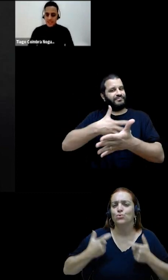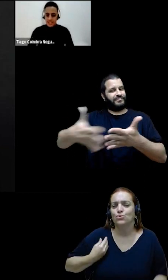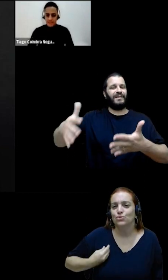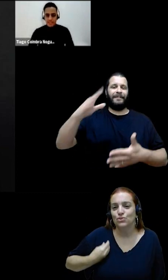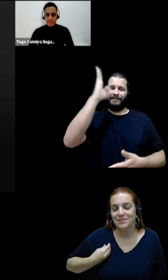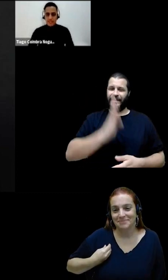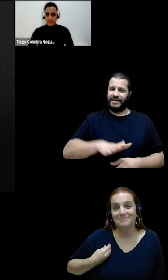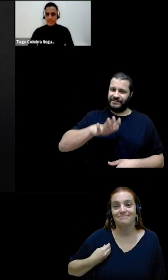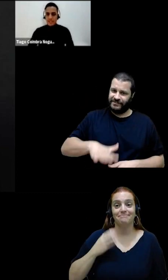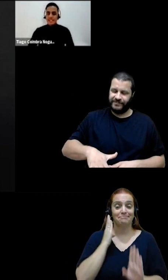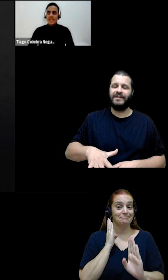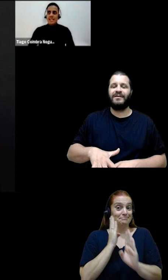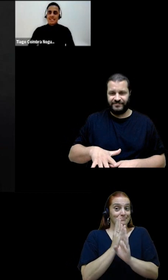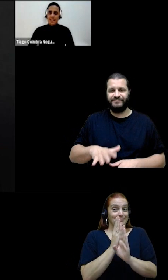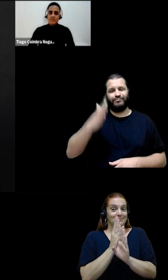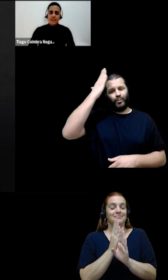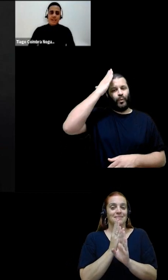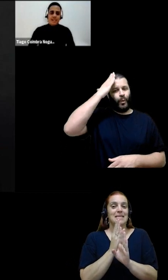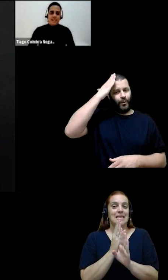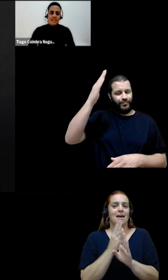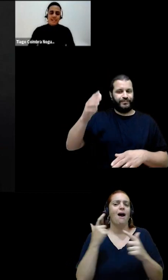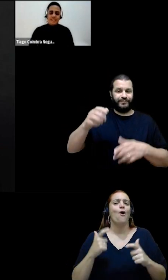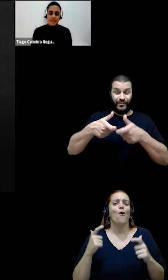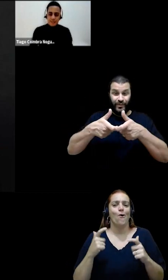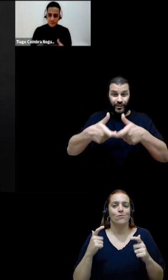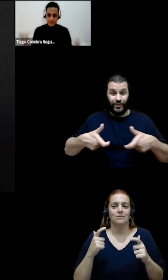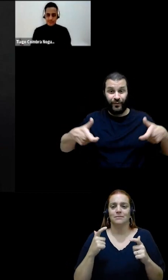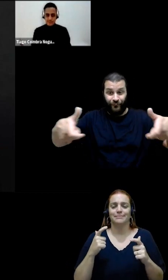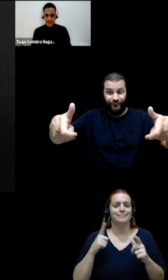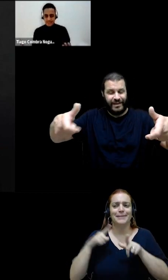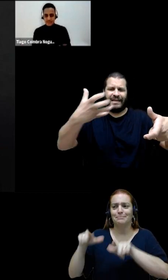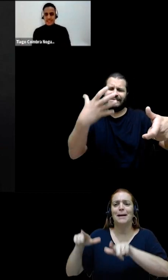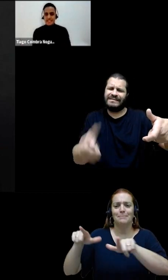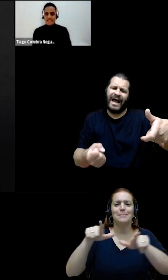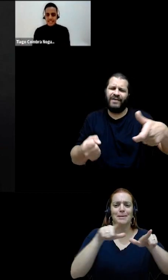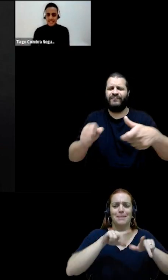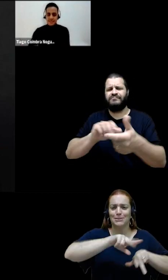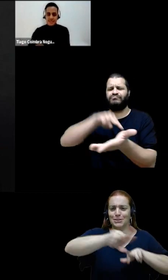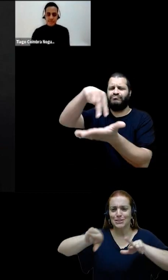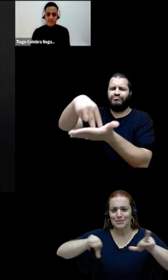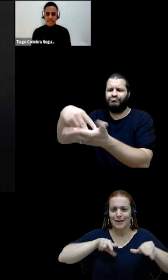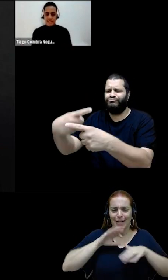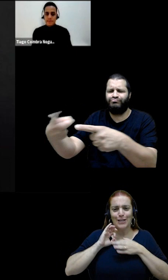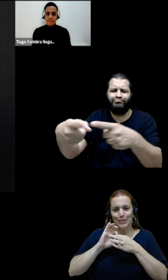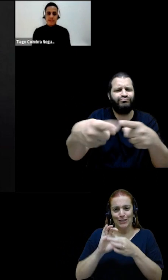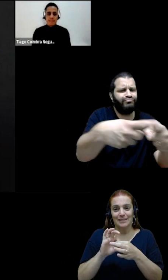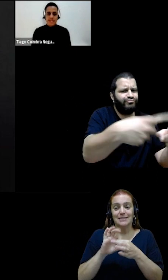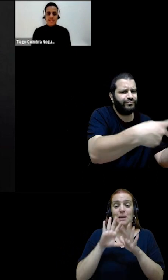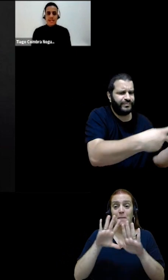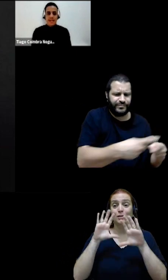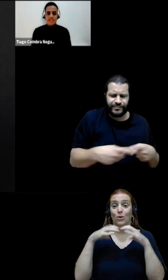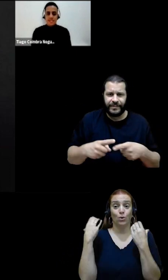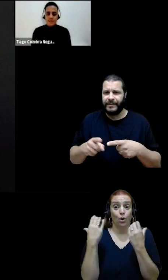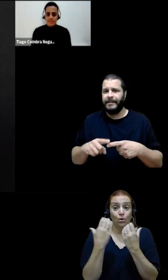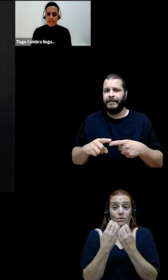identificar que os intérpretes de língua de sinais estão em todos os espaços, mas em conferências